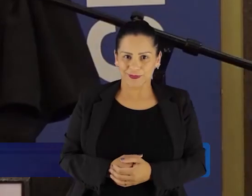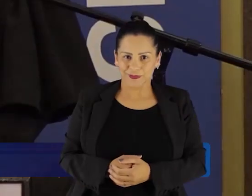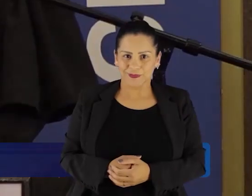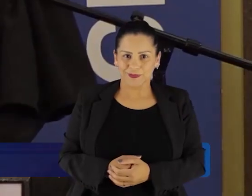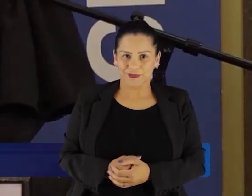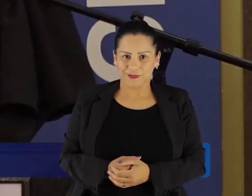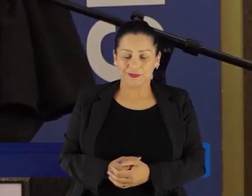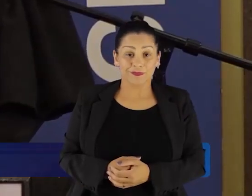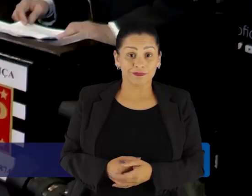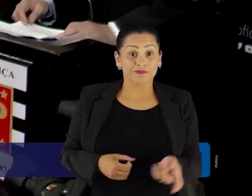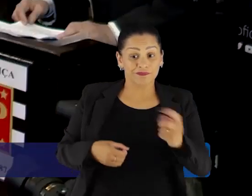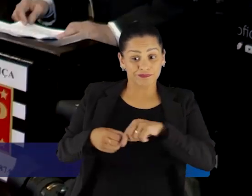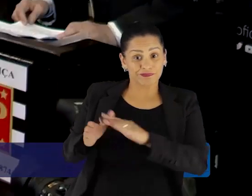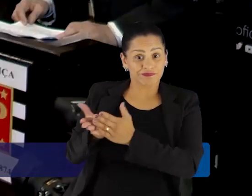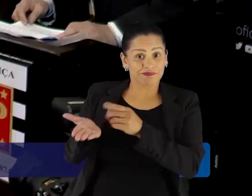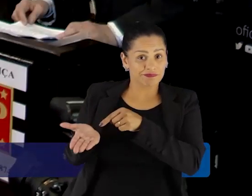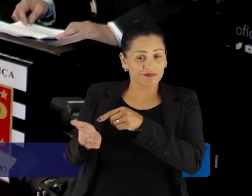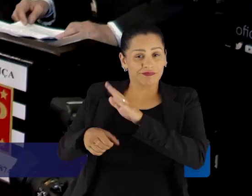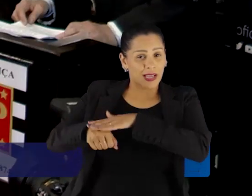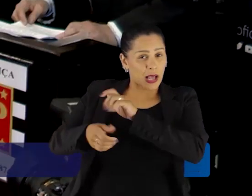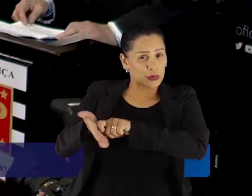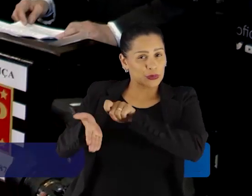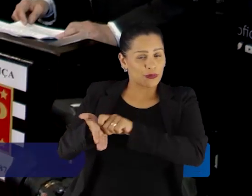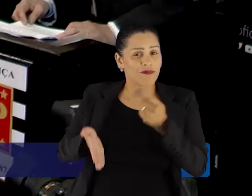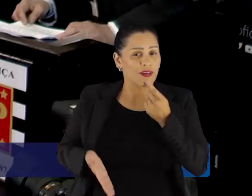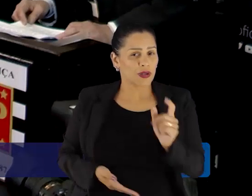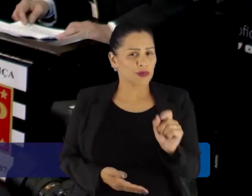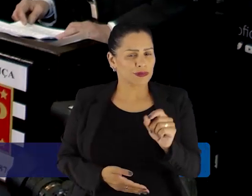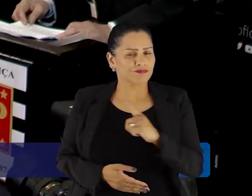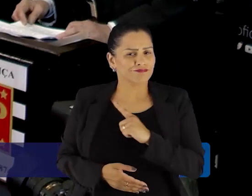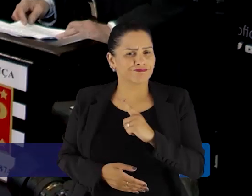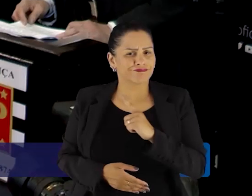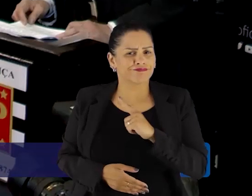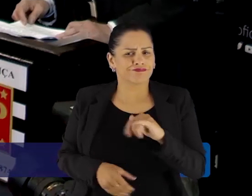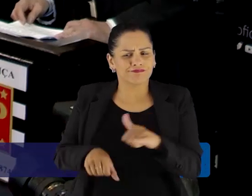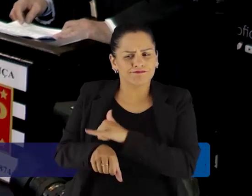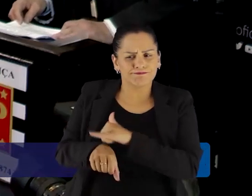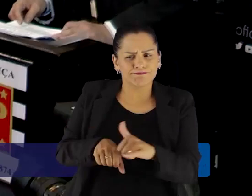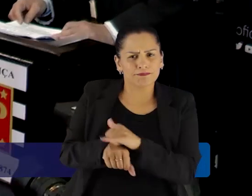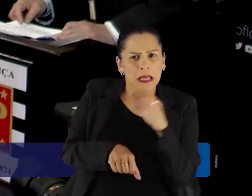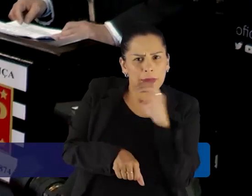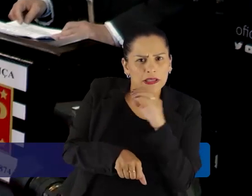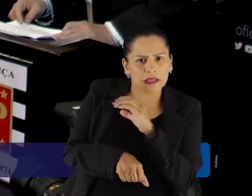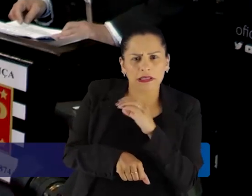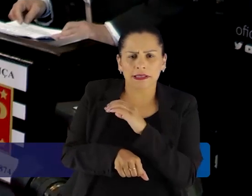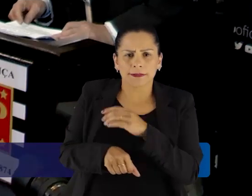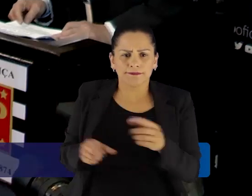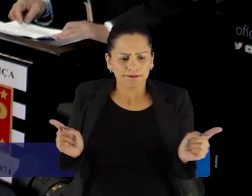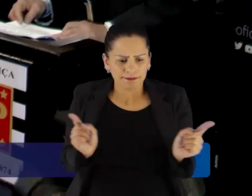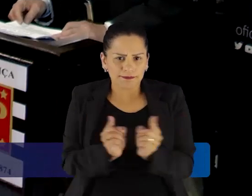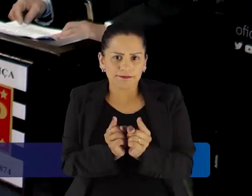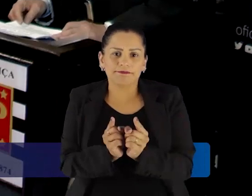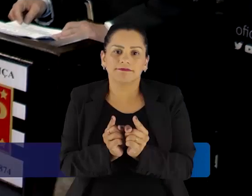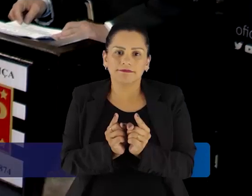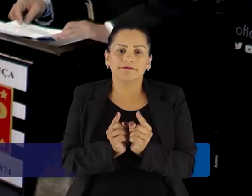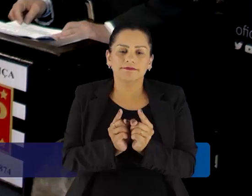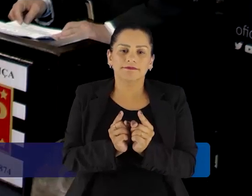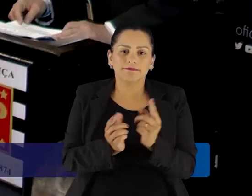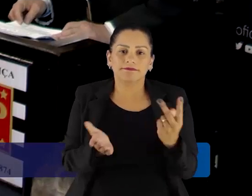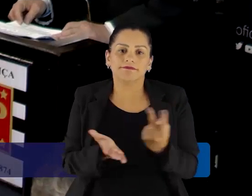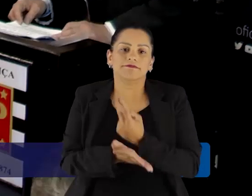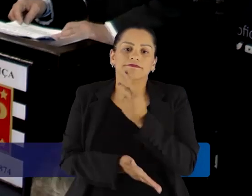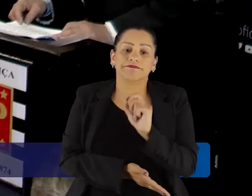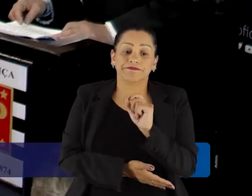retornando autor muitas medidas emergenciais e curto prazo se tornar isto e se